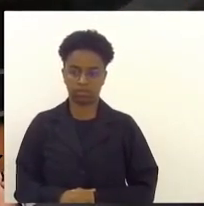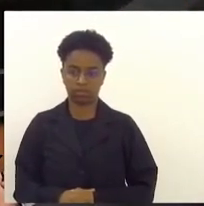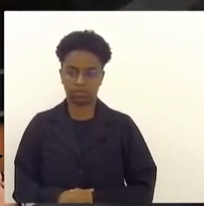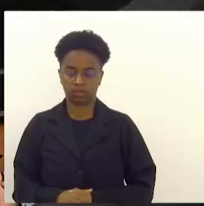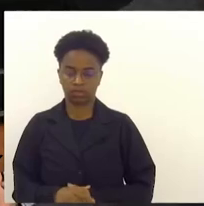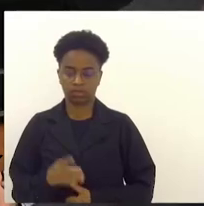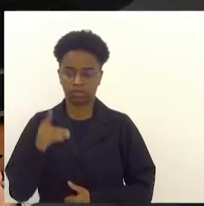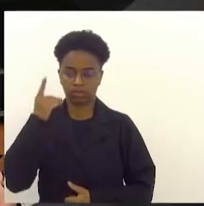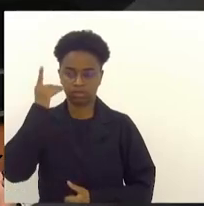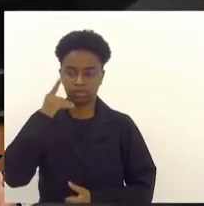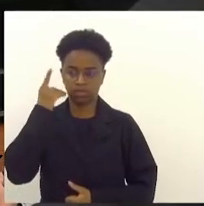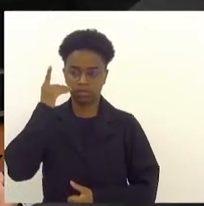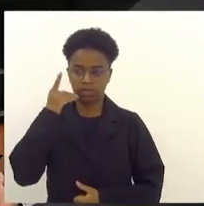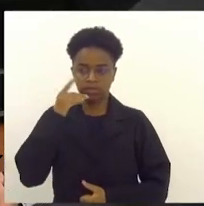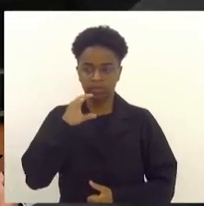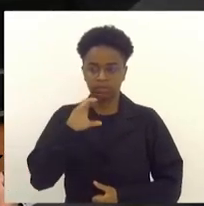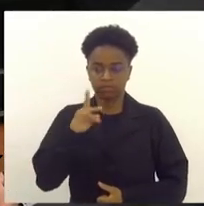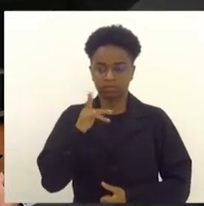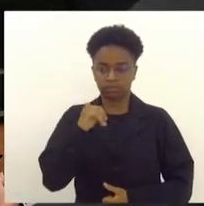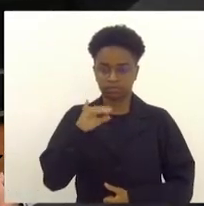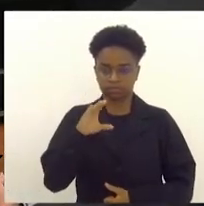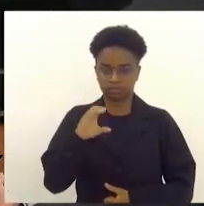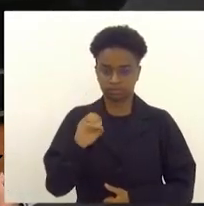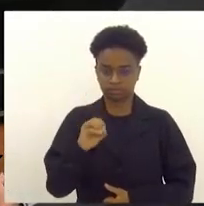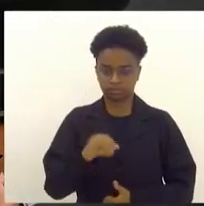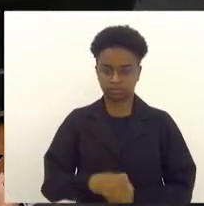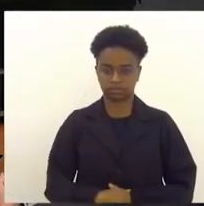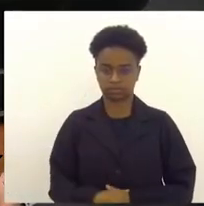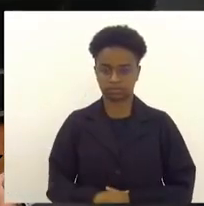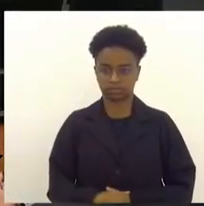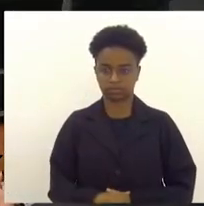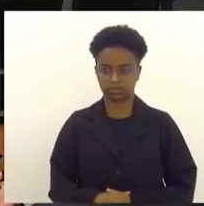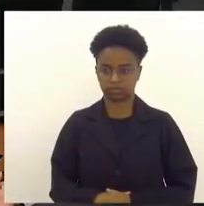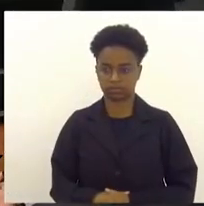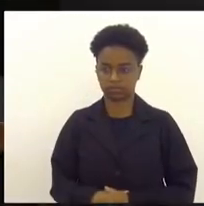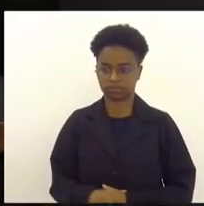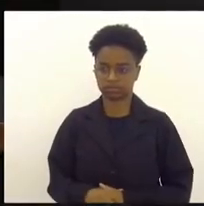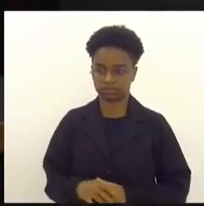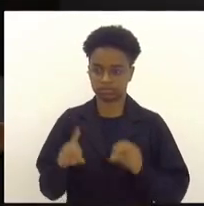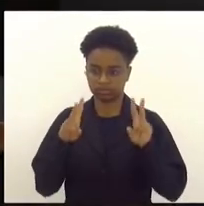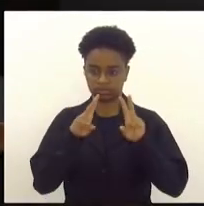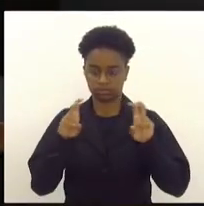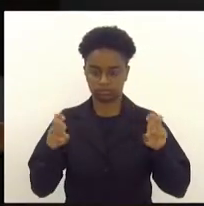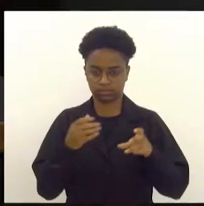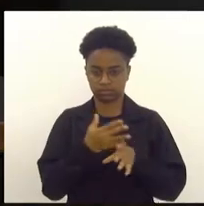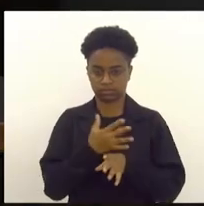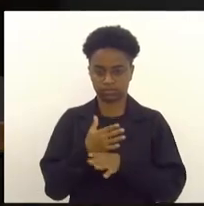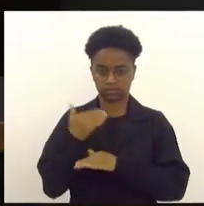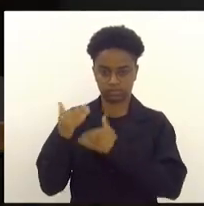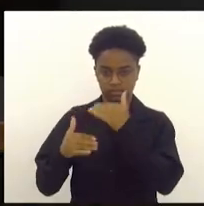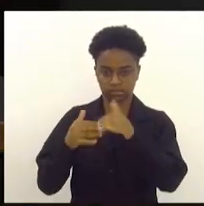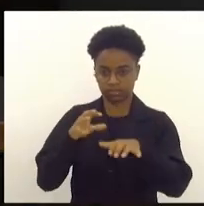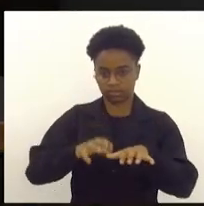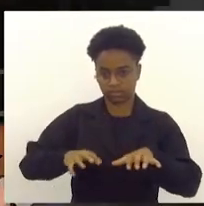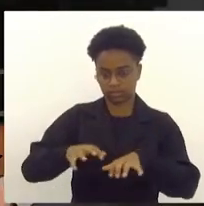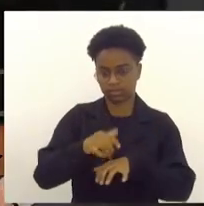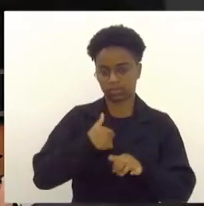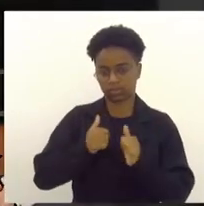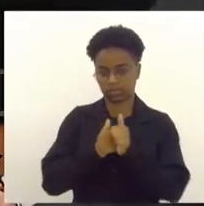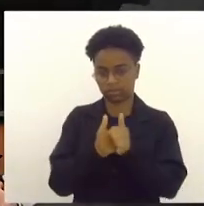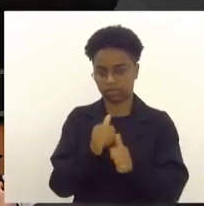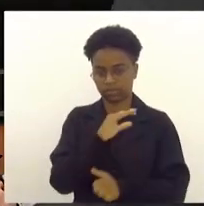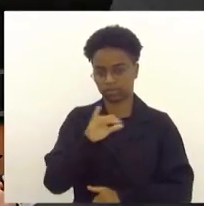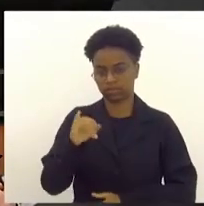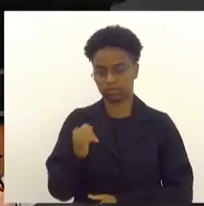Deputado Chico Machado por favor assuntos municipais de desenvolvimento Regional acompanha Aparecida